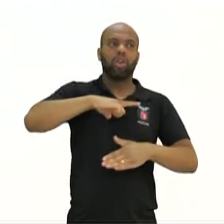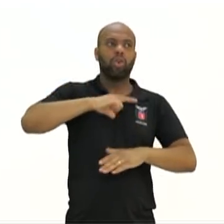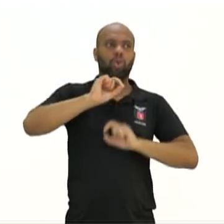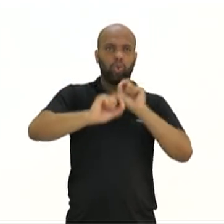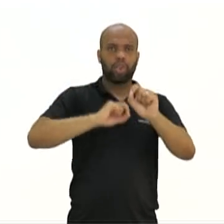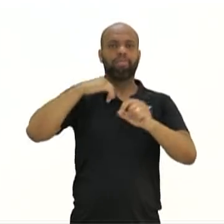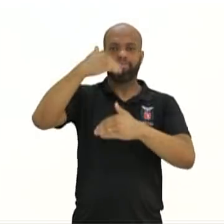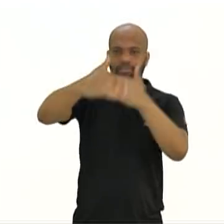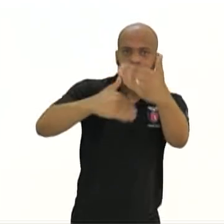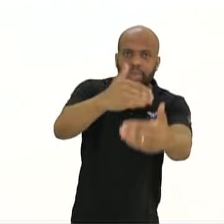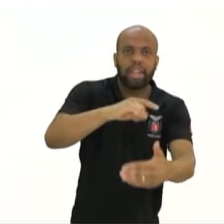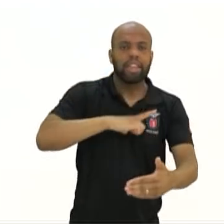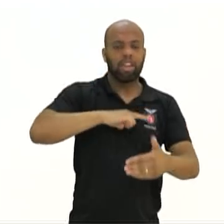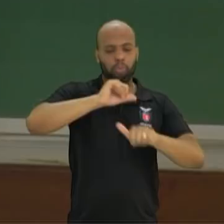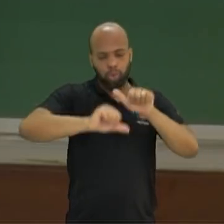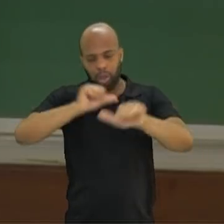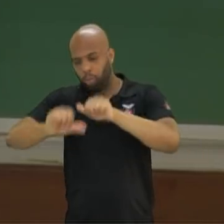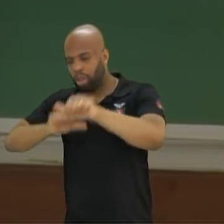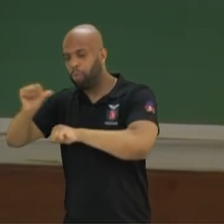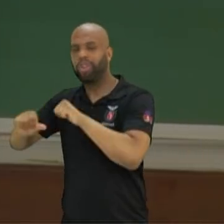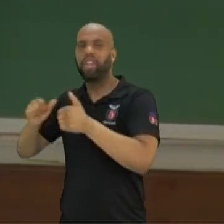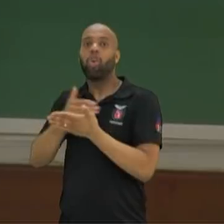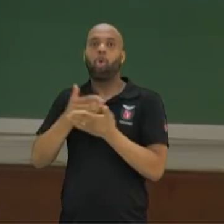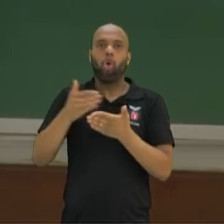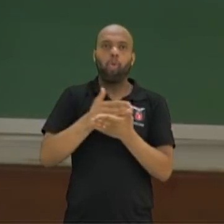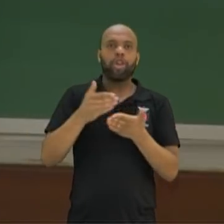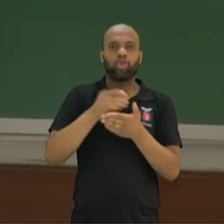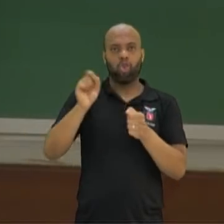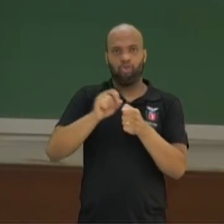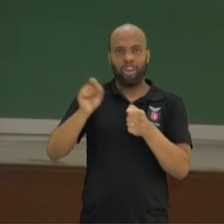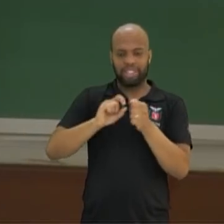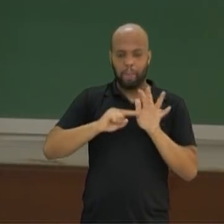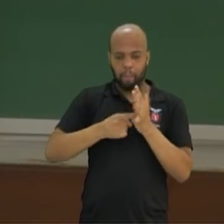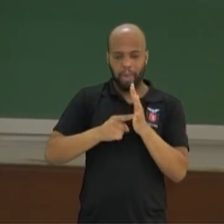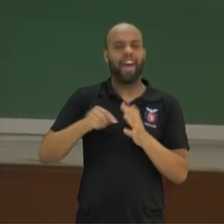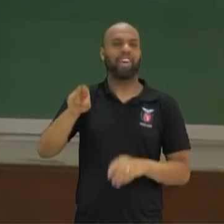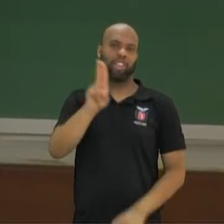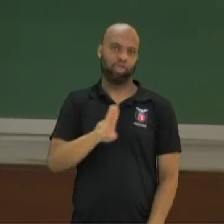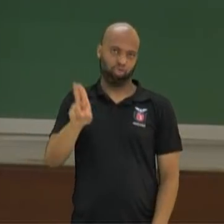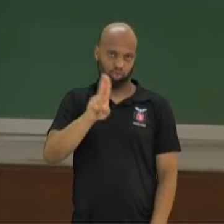foi sendo modificado, foi mecanizado e começou a haver o